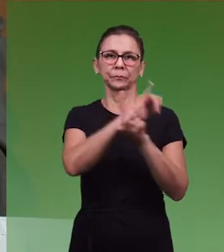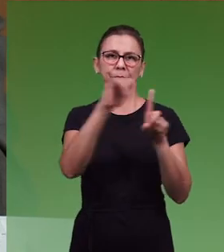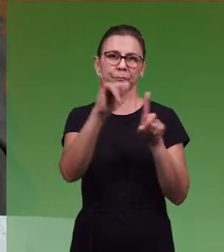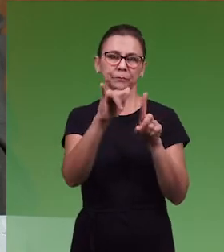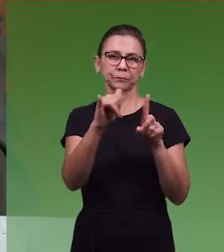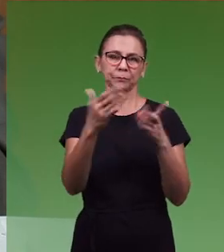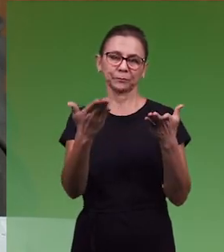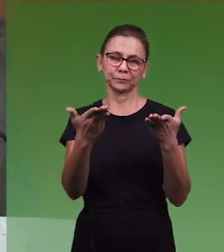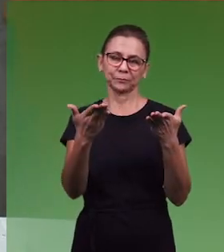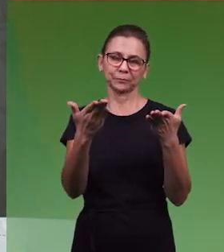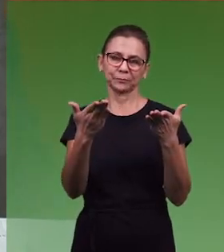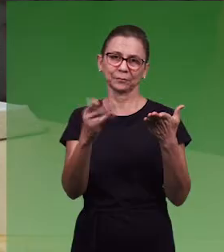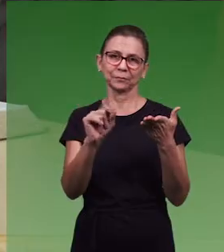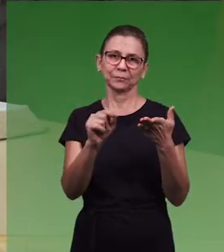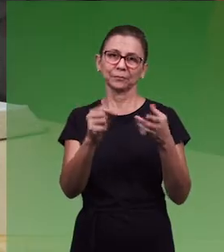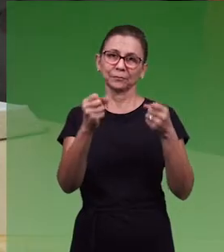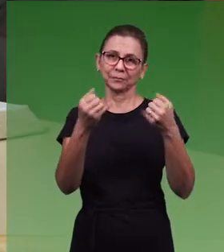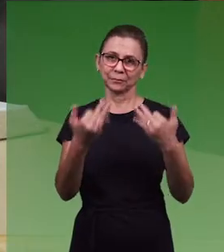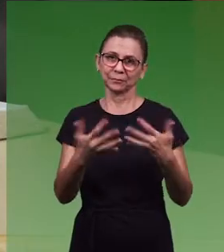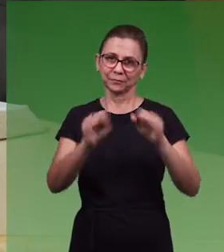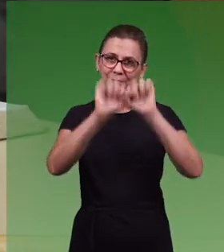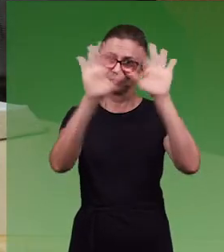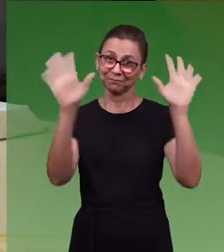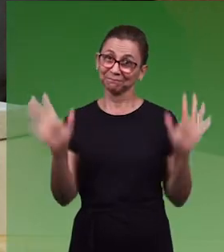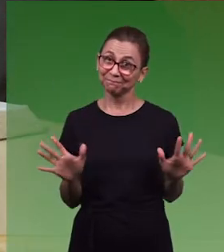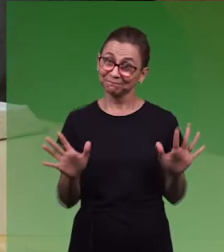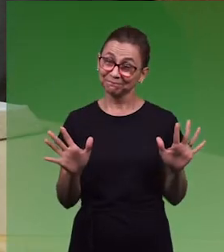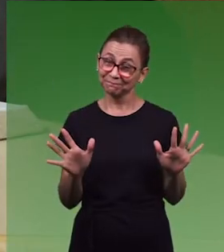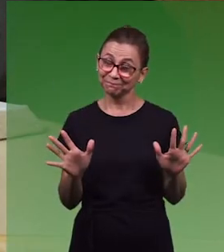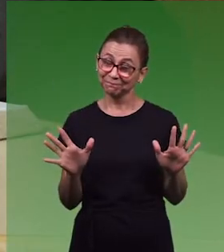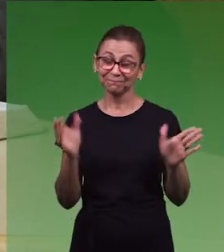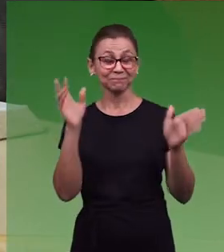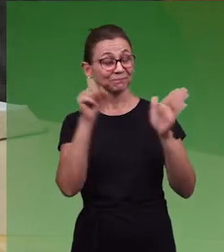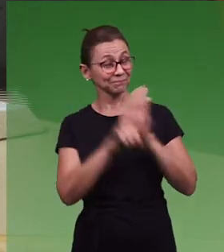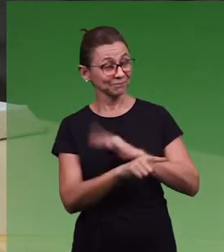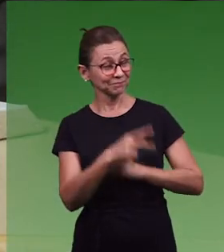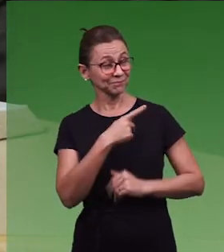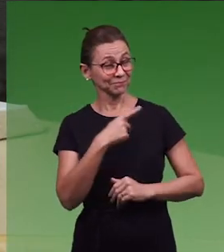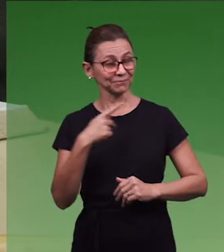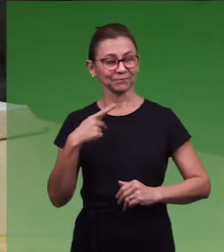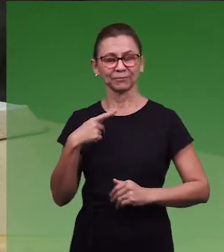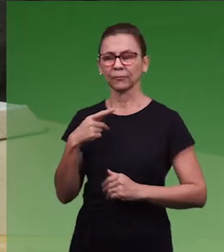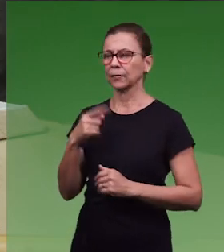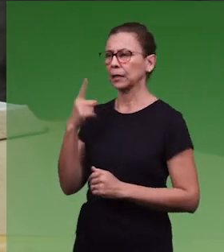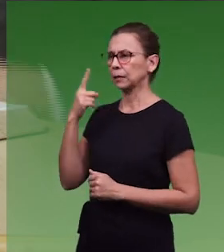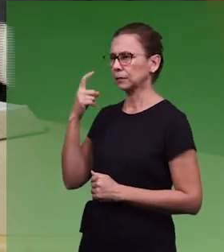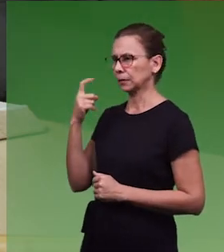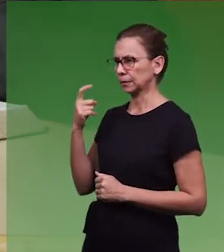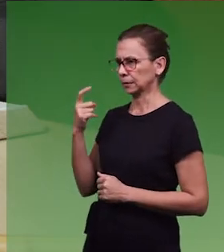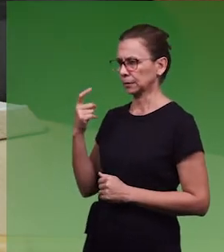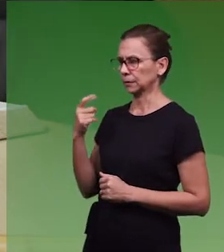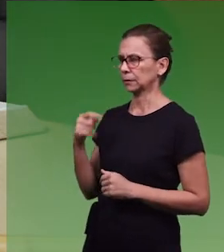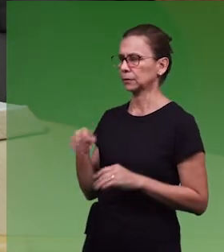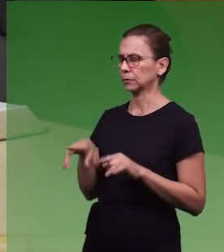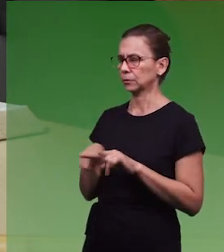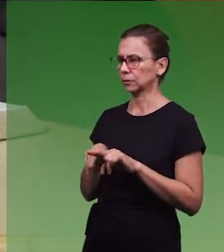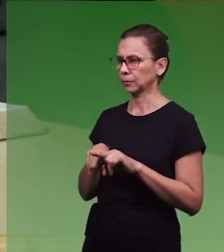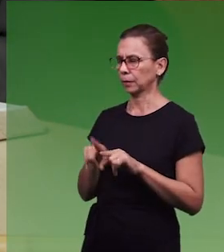Alguma pergunta, pastor, para que eu possa ter esquecido? Não, certamente. Alguns aspectos interessantes que serem